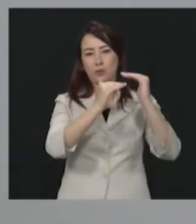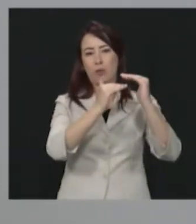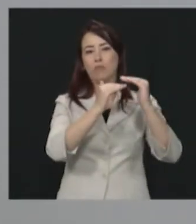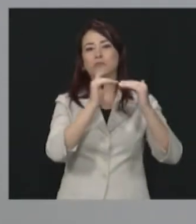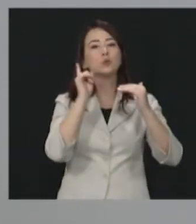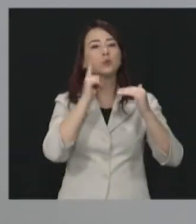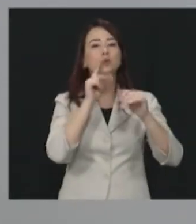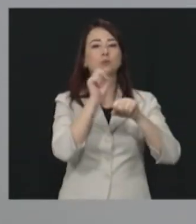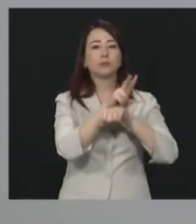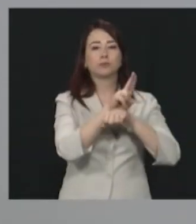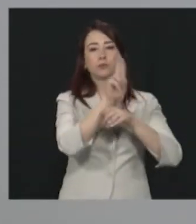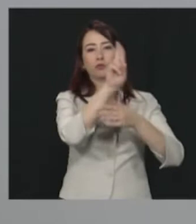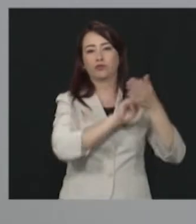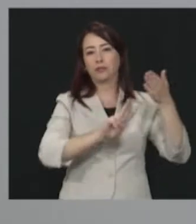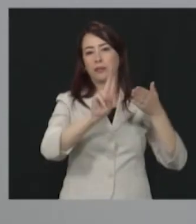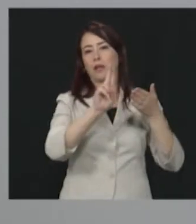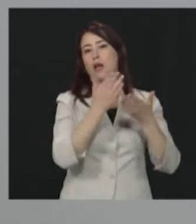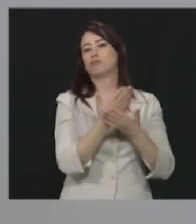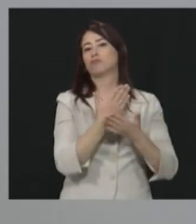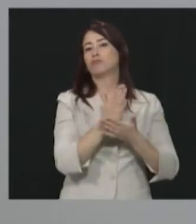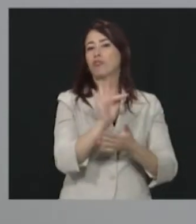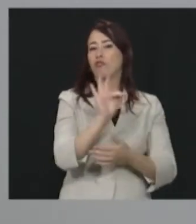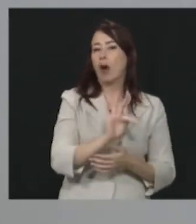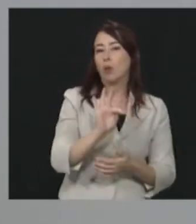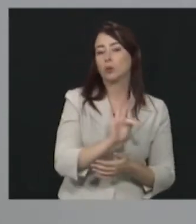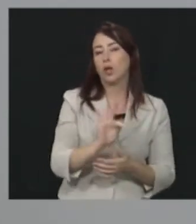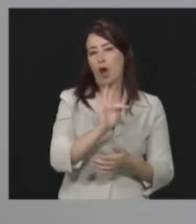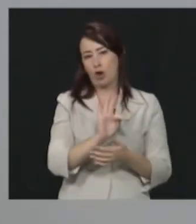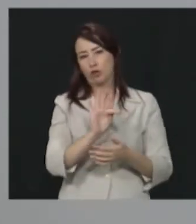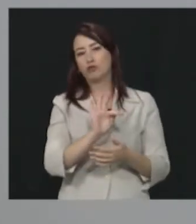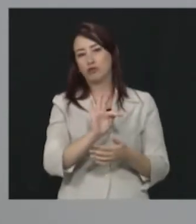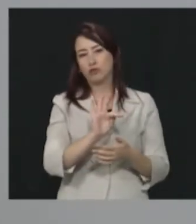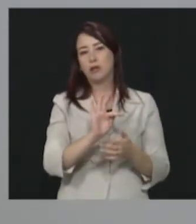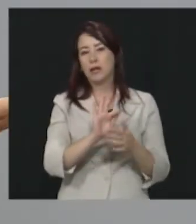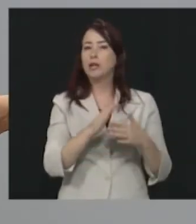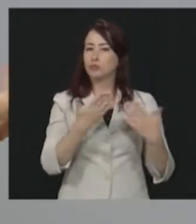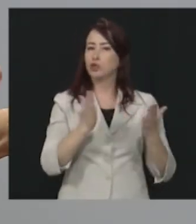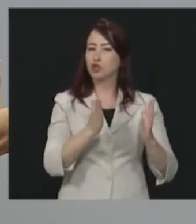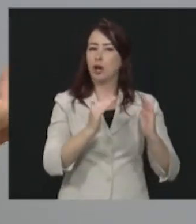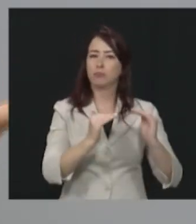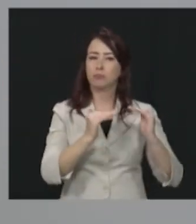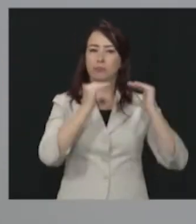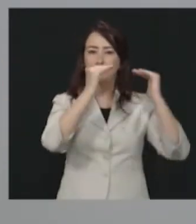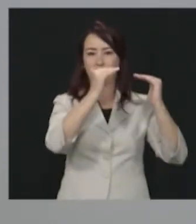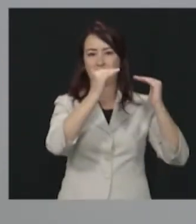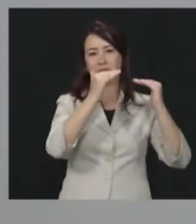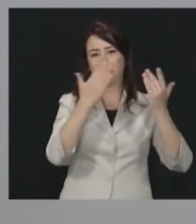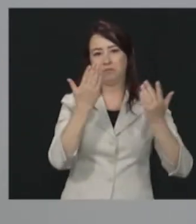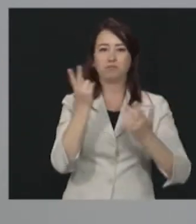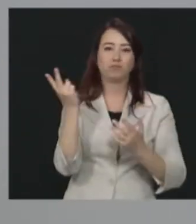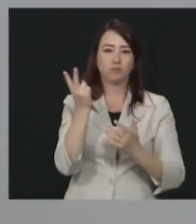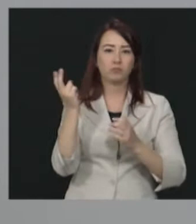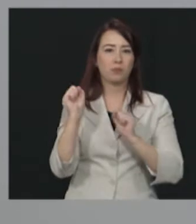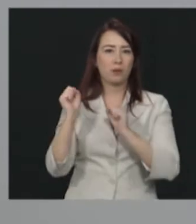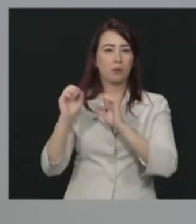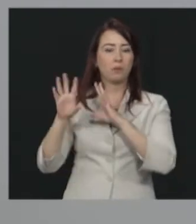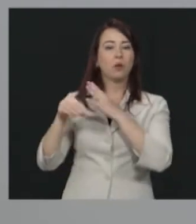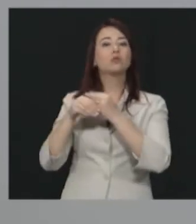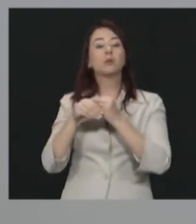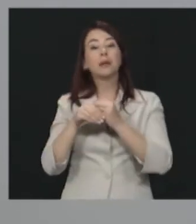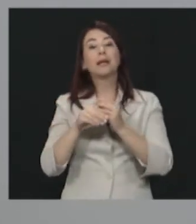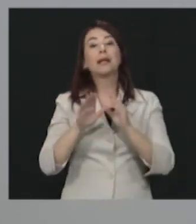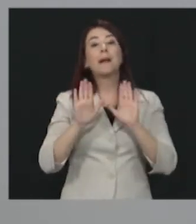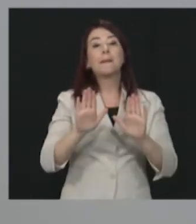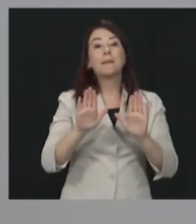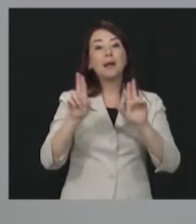superior. Nós avançamos de uma certa forma significativa. Depois as meninas podem complementar essa questão. Mas